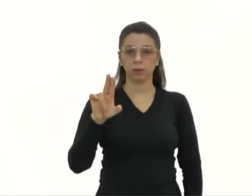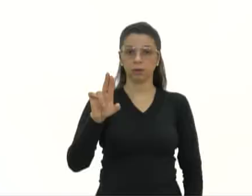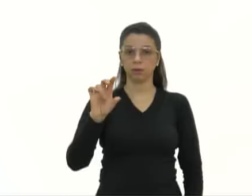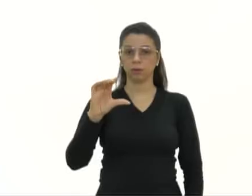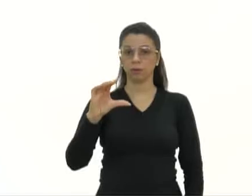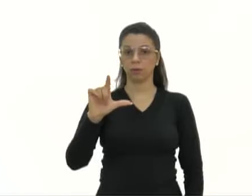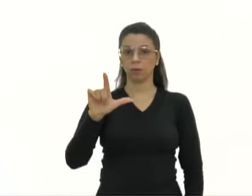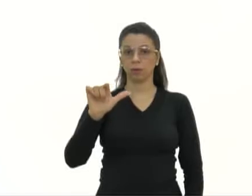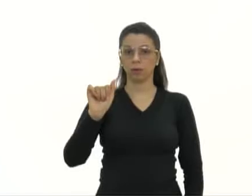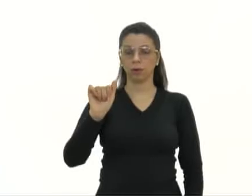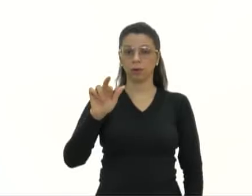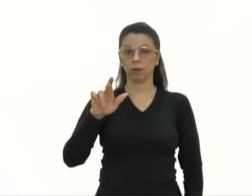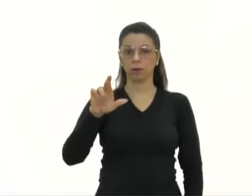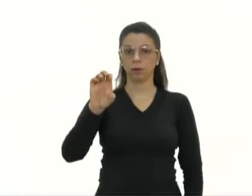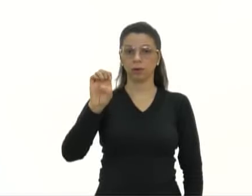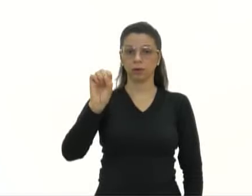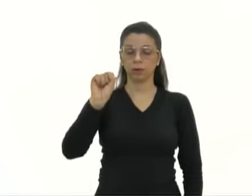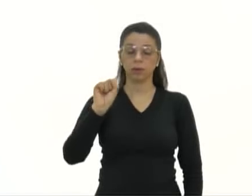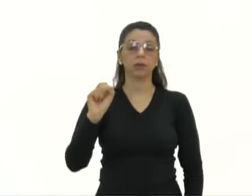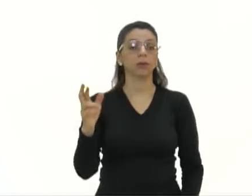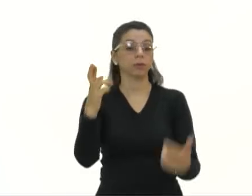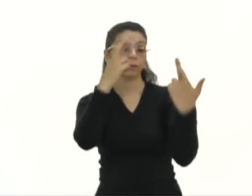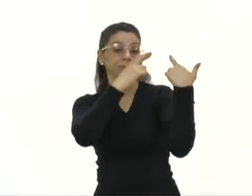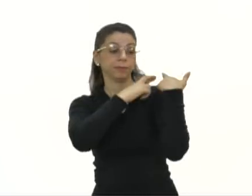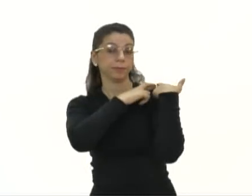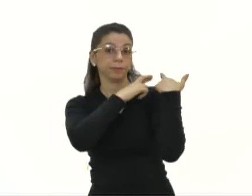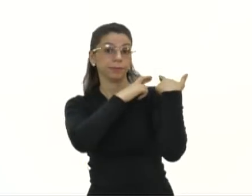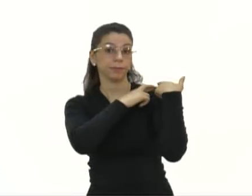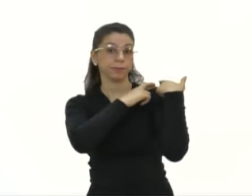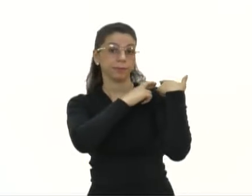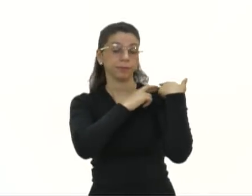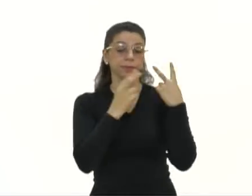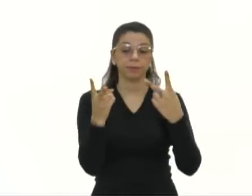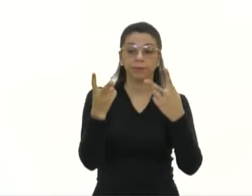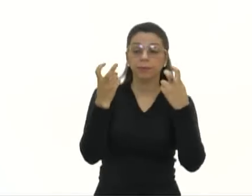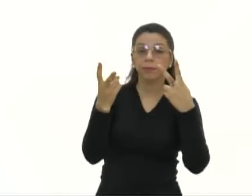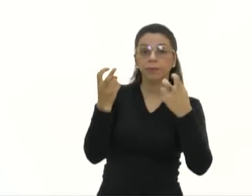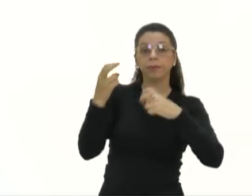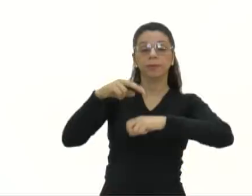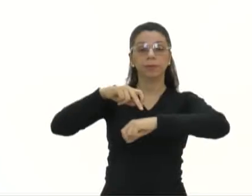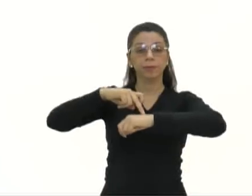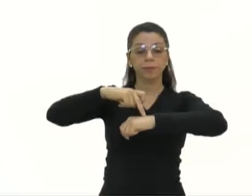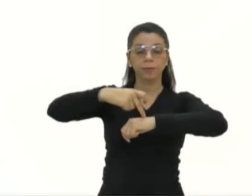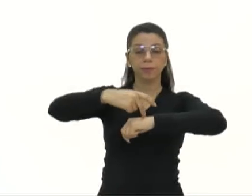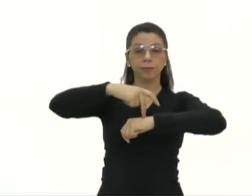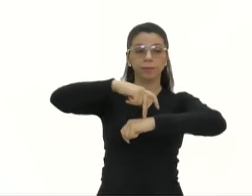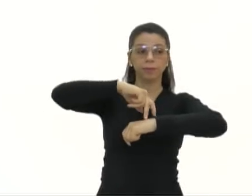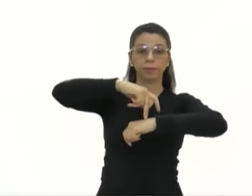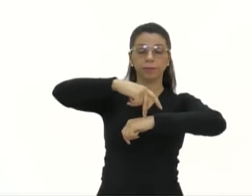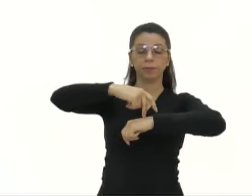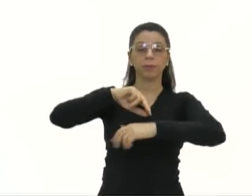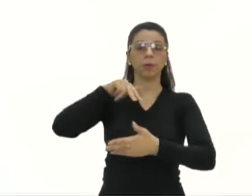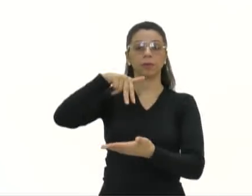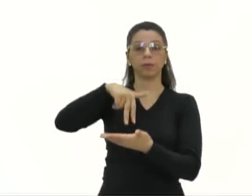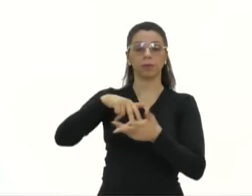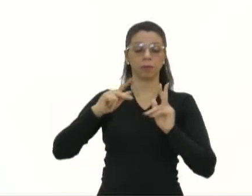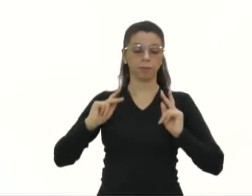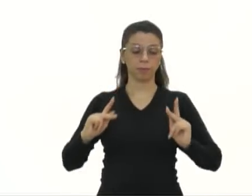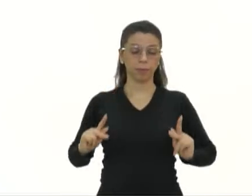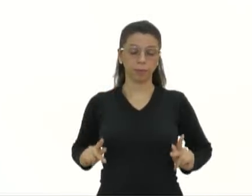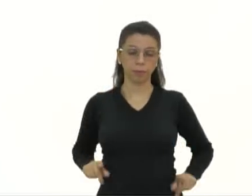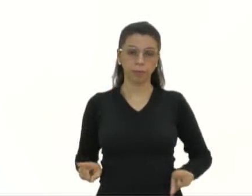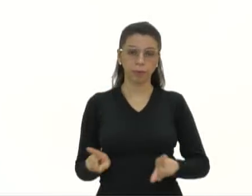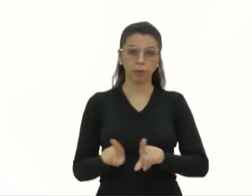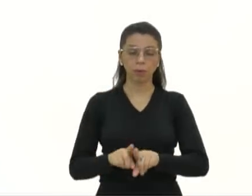equilíbrio corporal. São responsáveis pela percepção e manutenção do equilíbrio, ou seja, da nossa postura e do